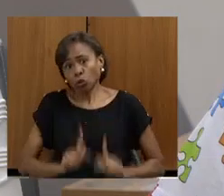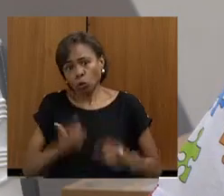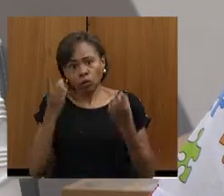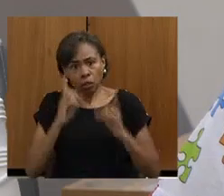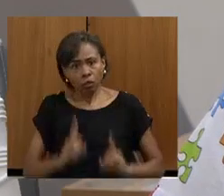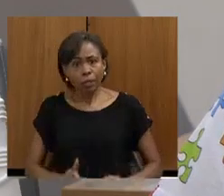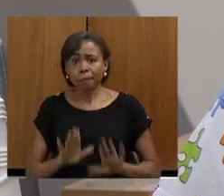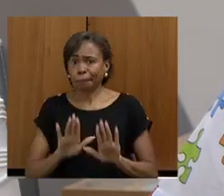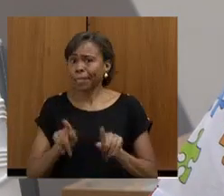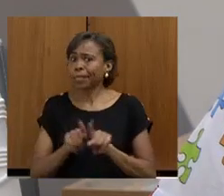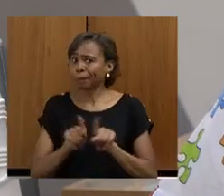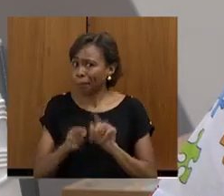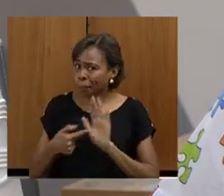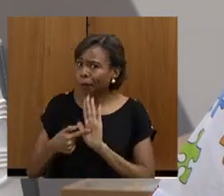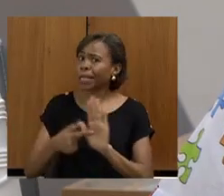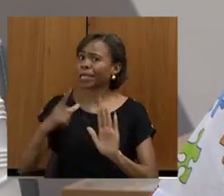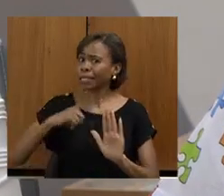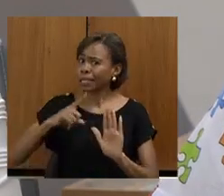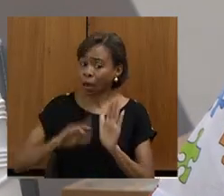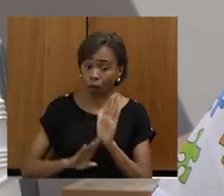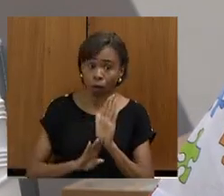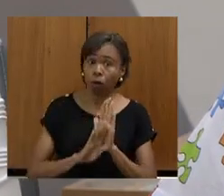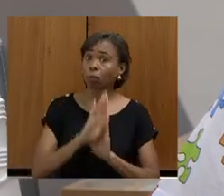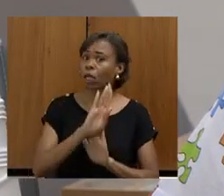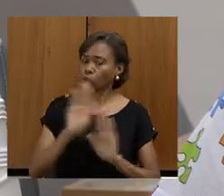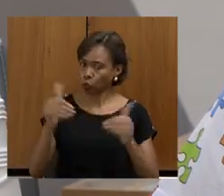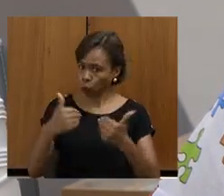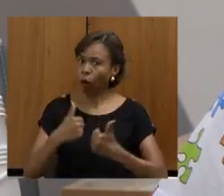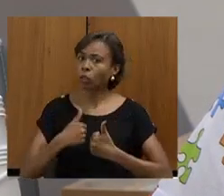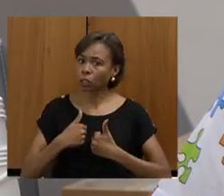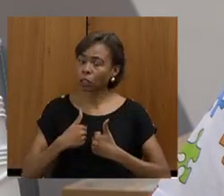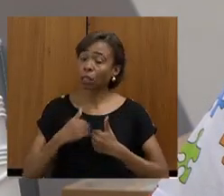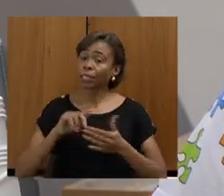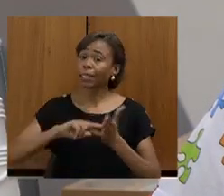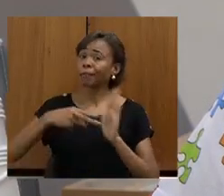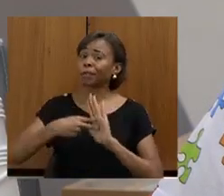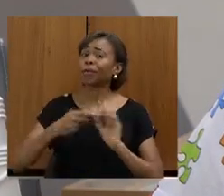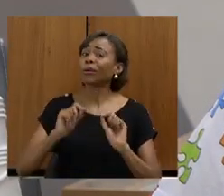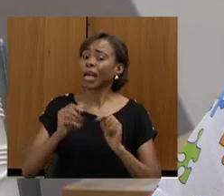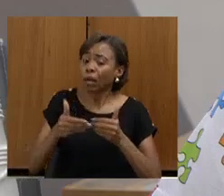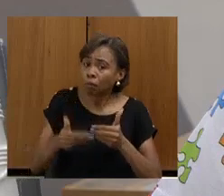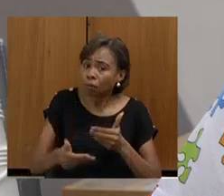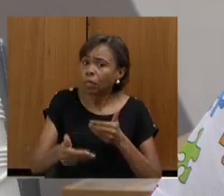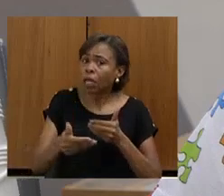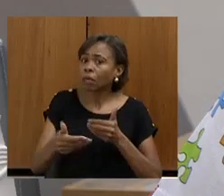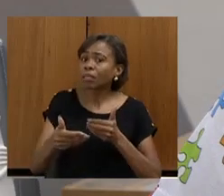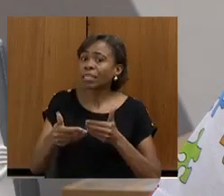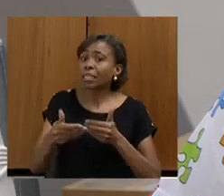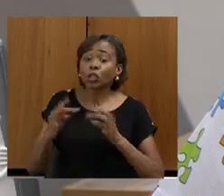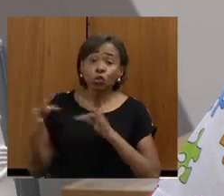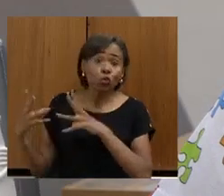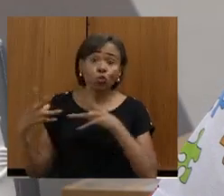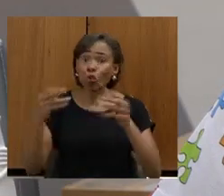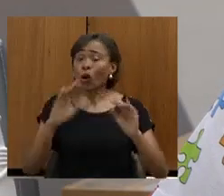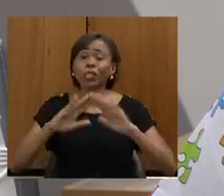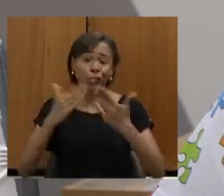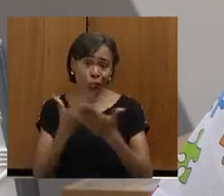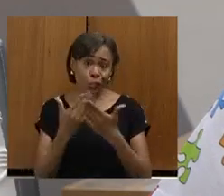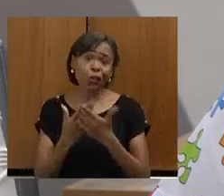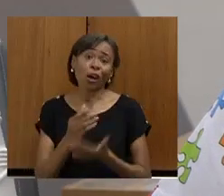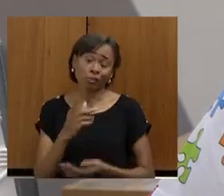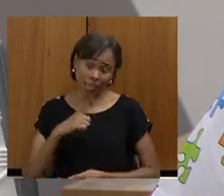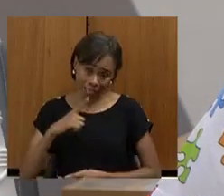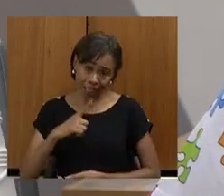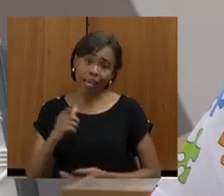expressivo dos casos de autismo. Isso significa que, em breve, não vai ter uma escola que não tenha um aluno com autismo.